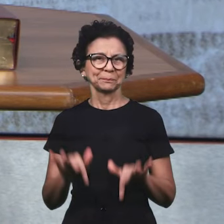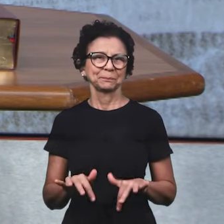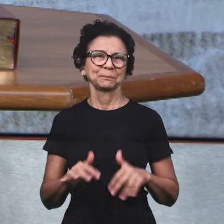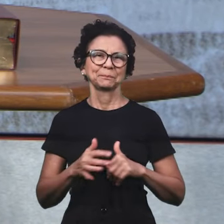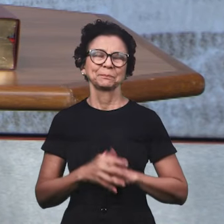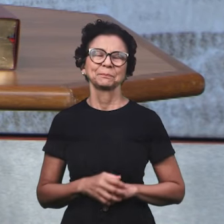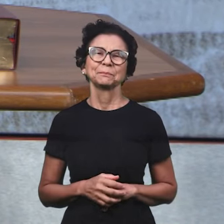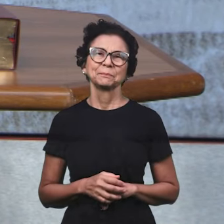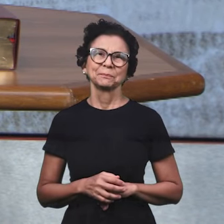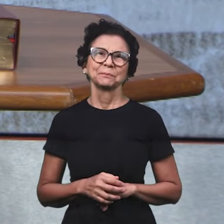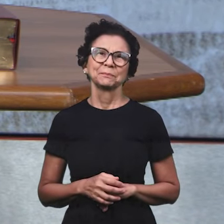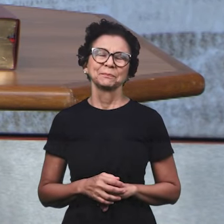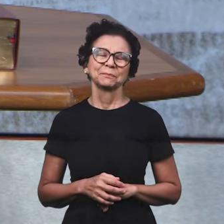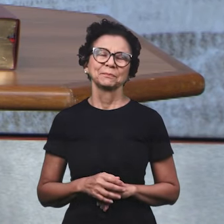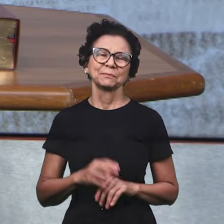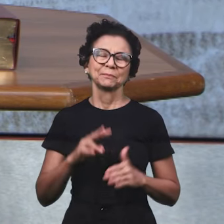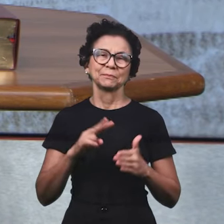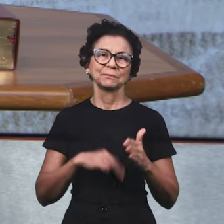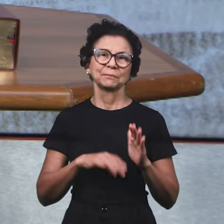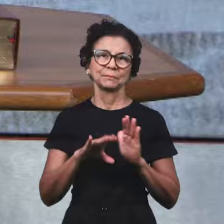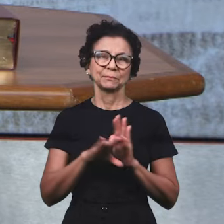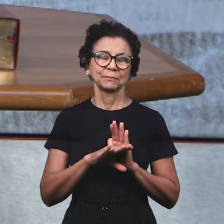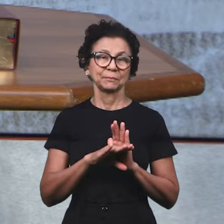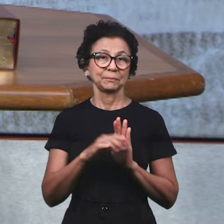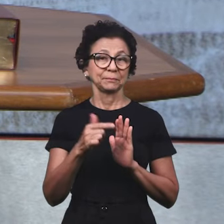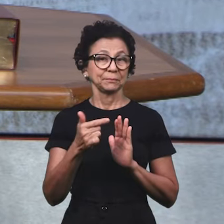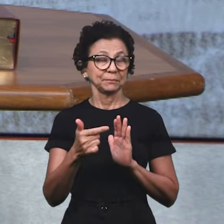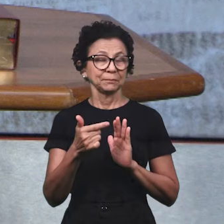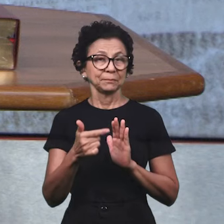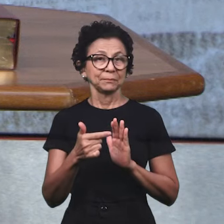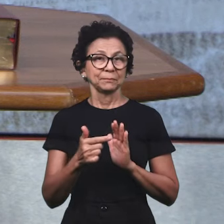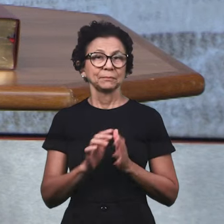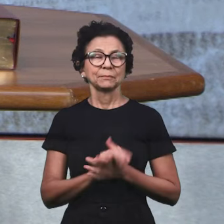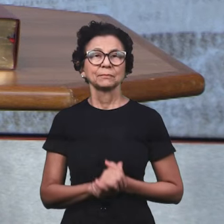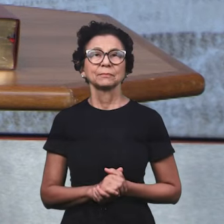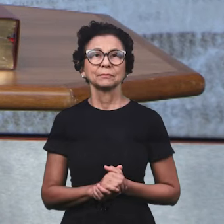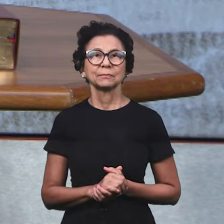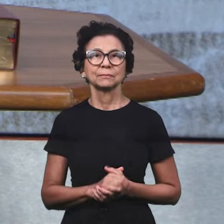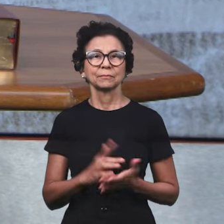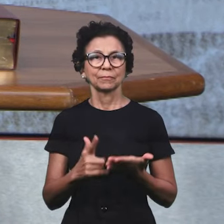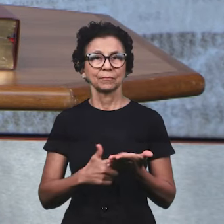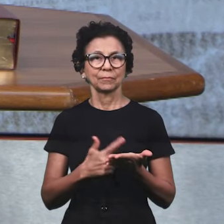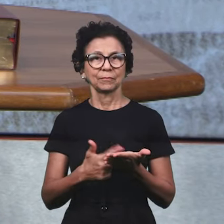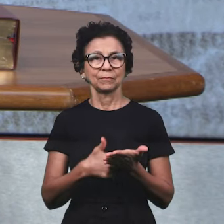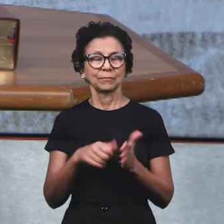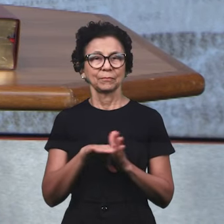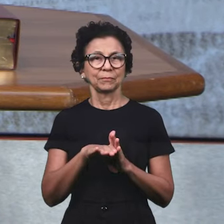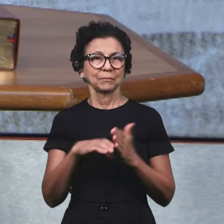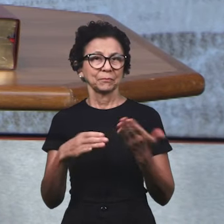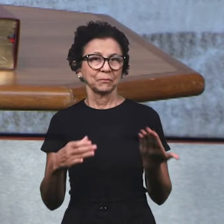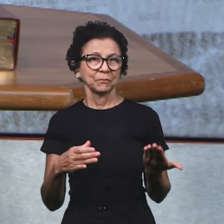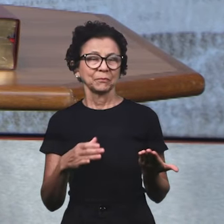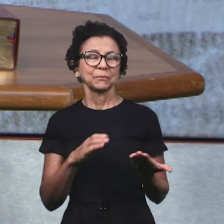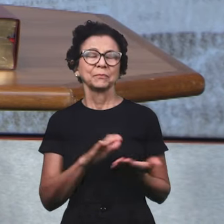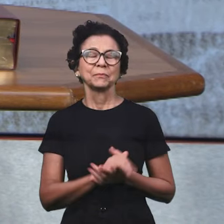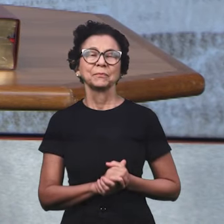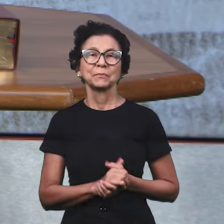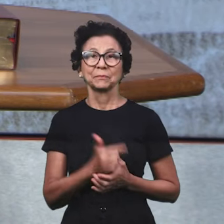assim a leitura do capítulo 2 do segundo livro das Crônicas, com Salomão aqui